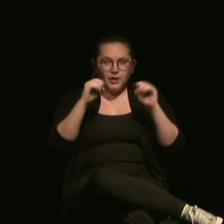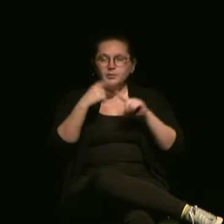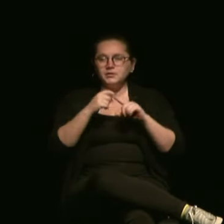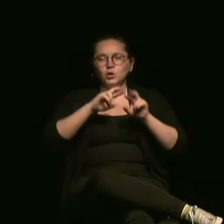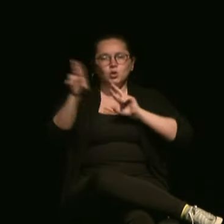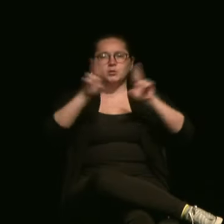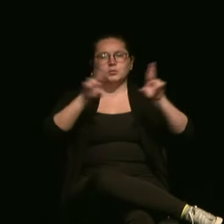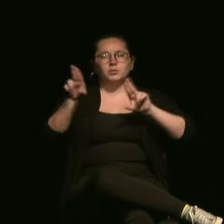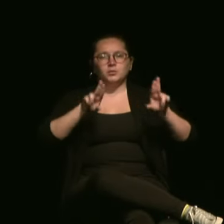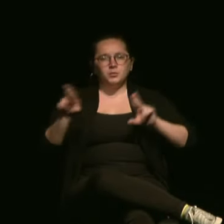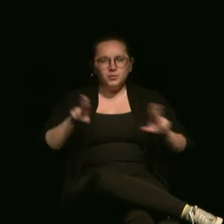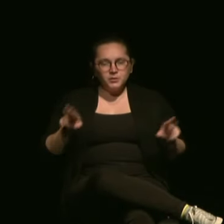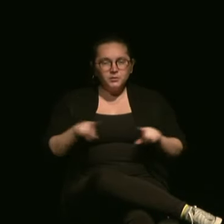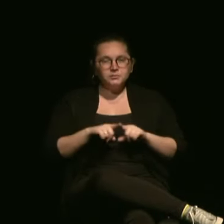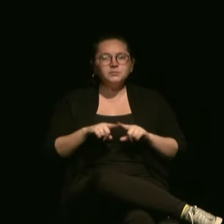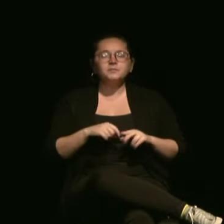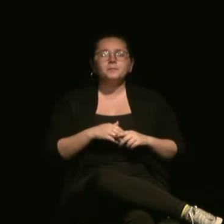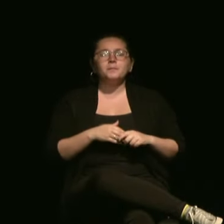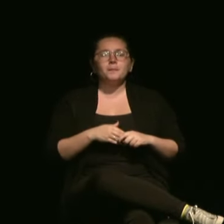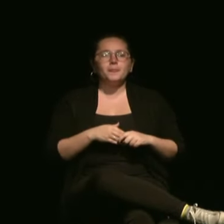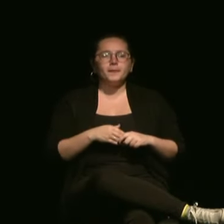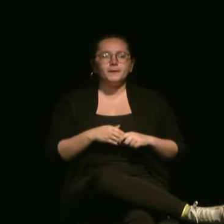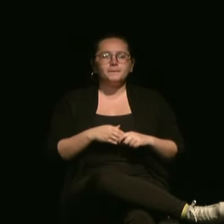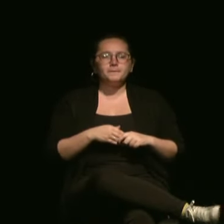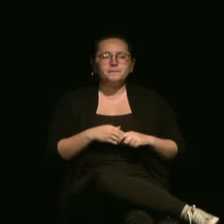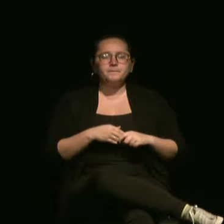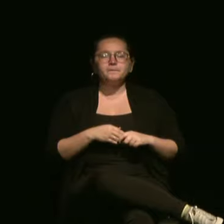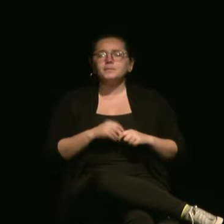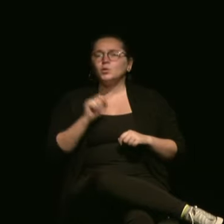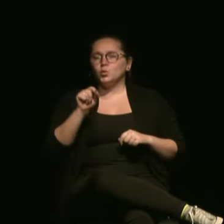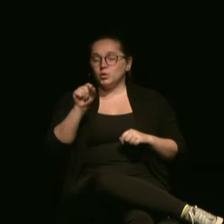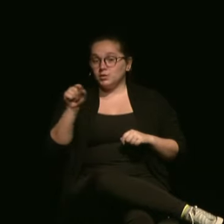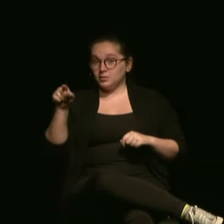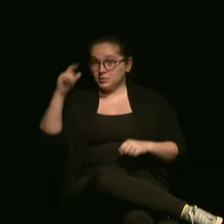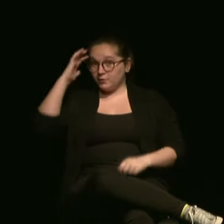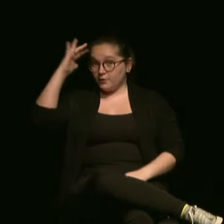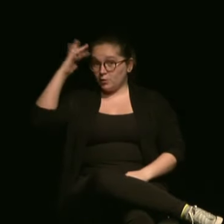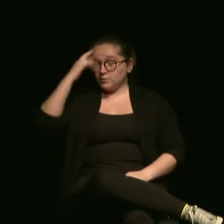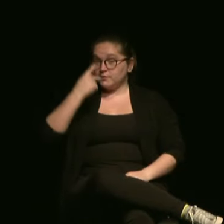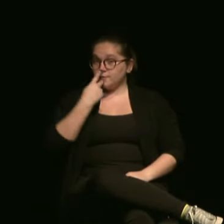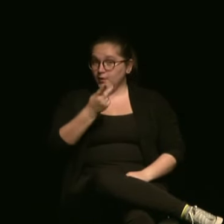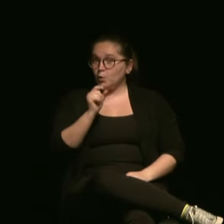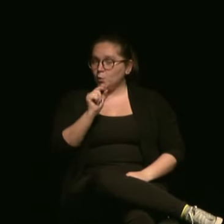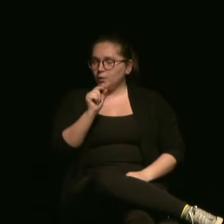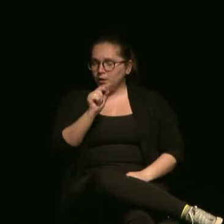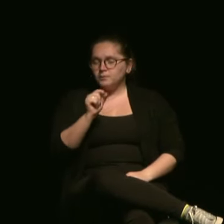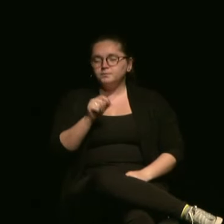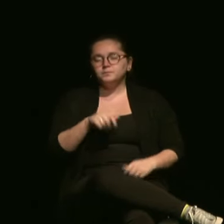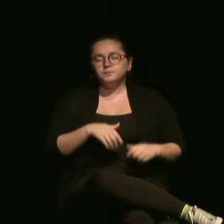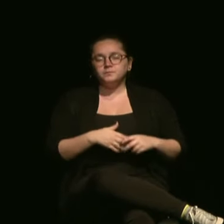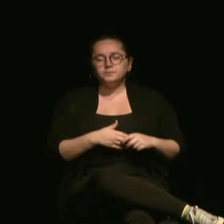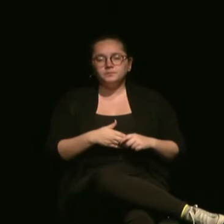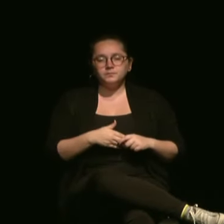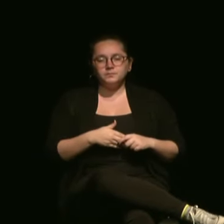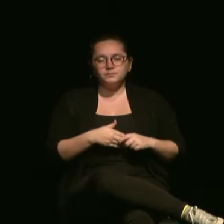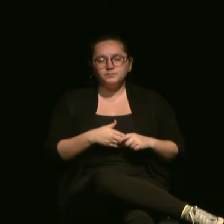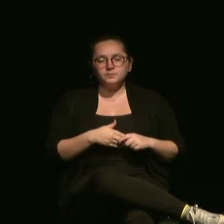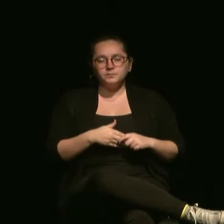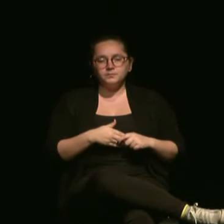de nomes aqui a nossa conversa, disse isso de maneira admirável. Ele disse o seguinte: